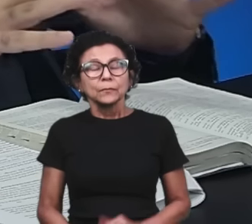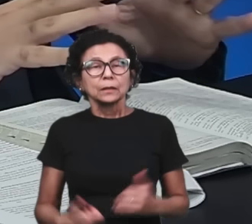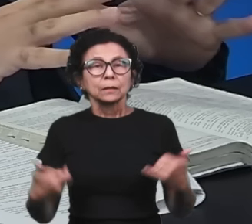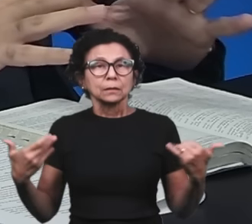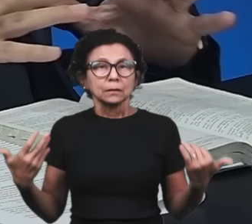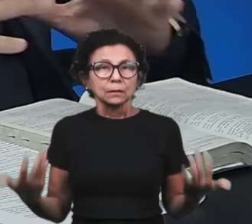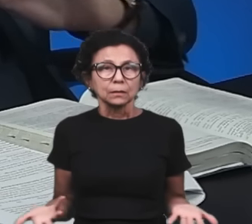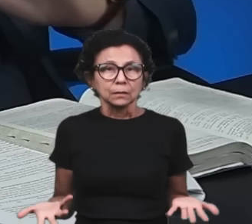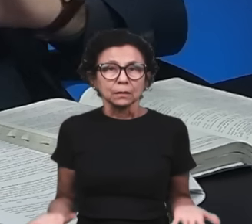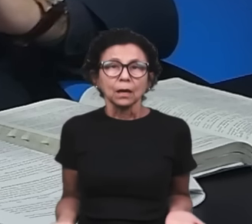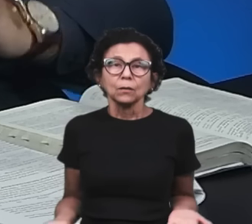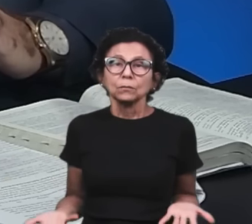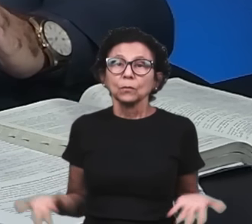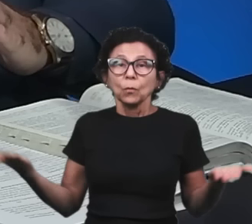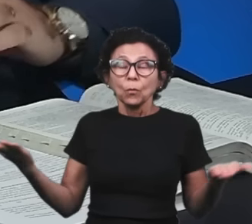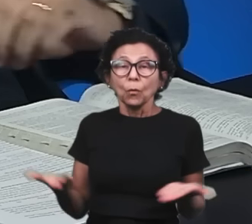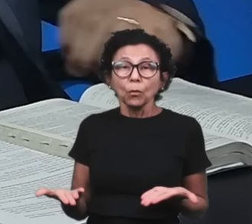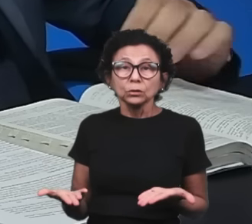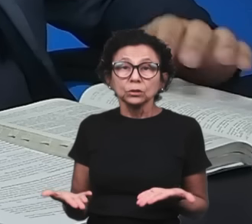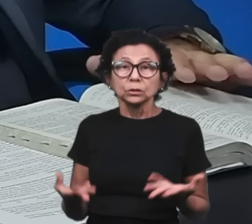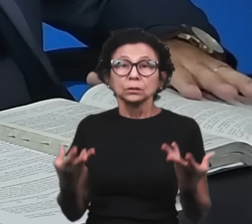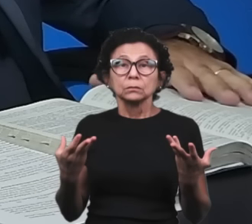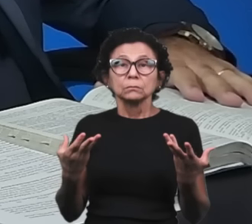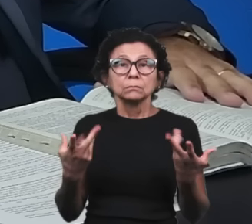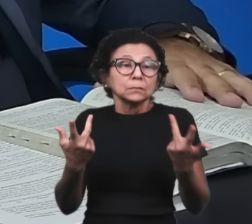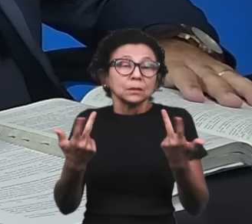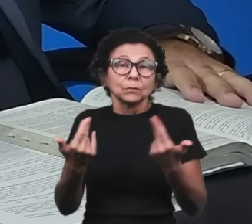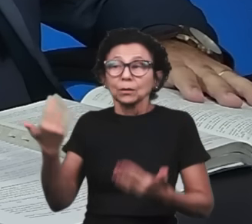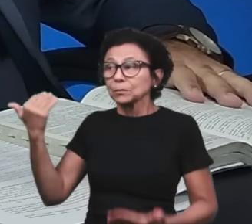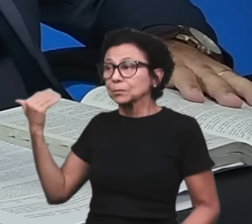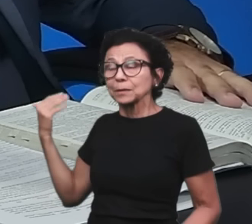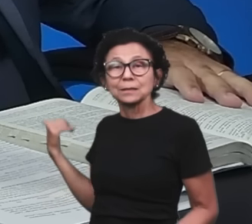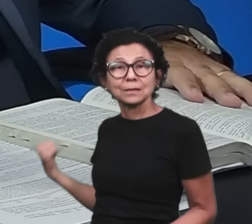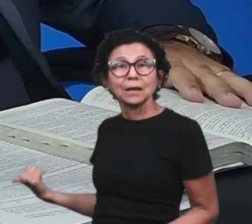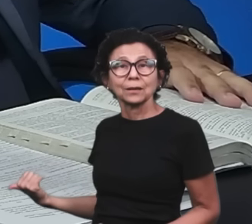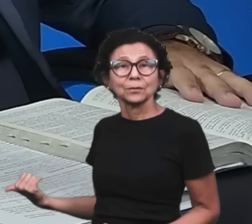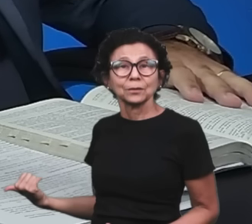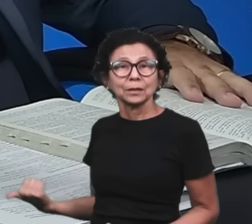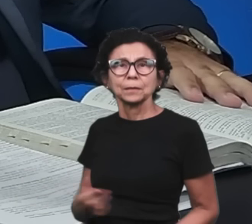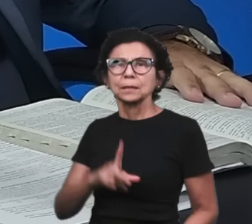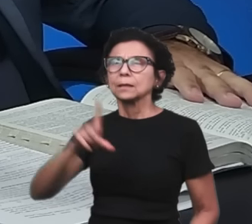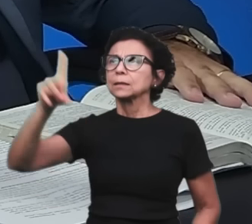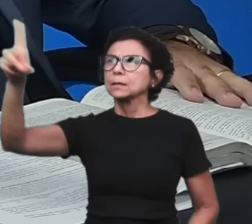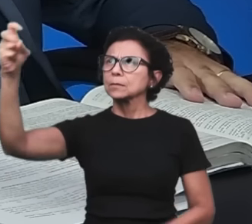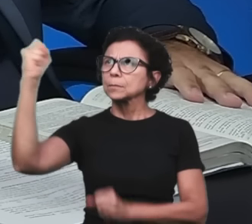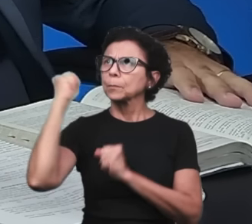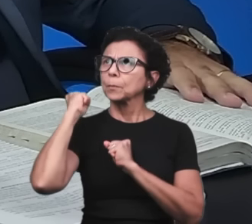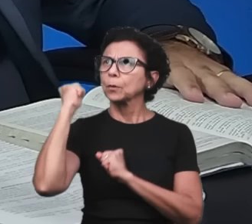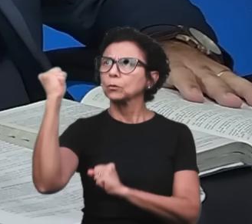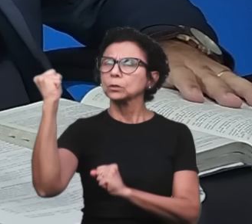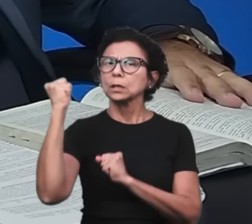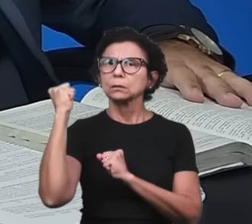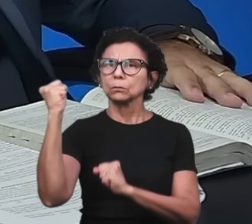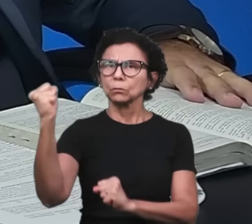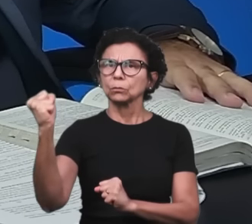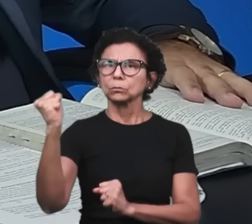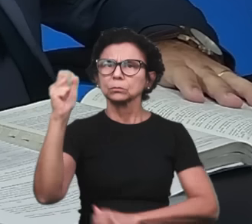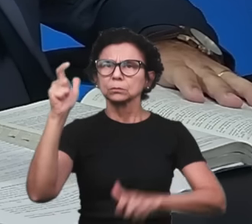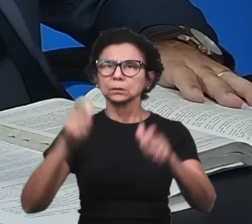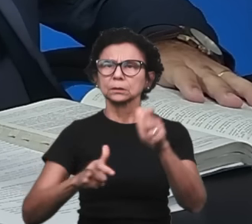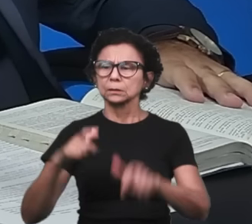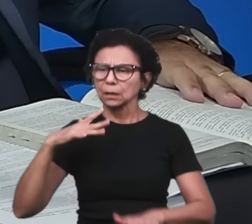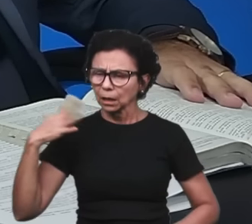esse, parecido com Abacuque, igual os dias hoje, nós vemos que há um Deus que ele é fortaleza para salvar a alma Glória do a Deus. homem,